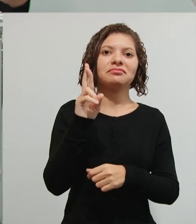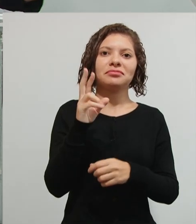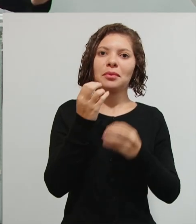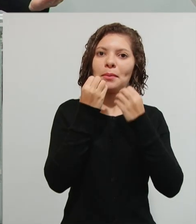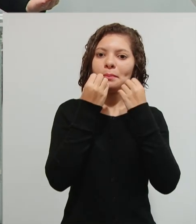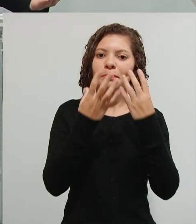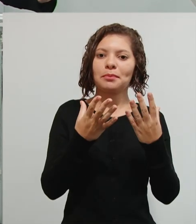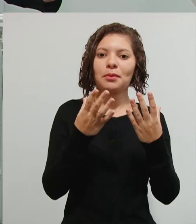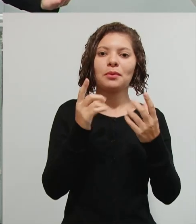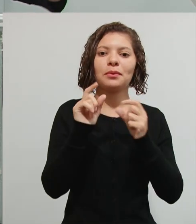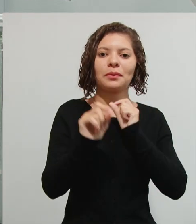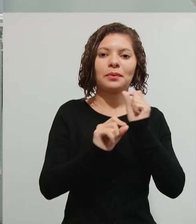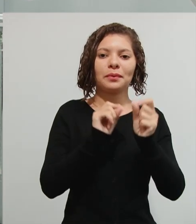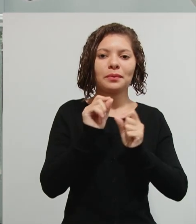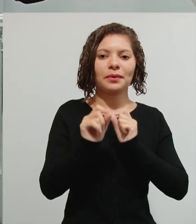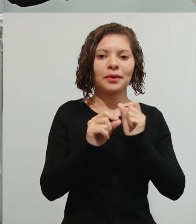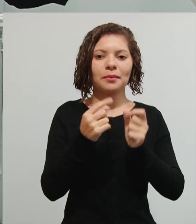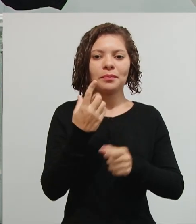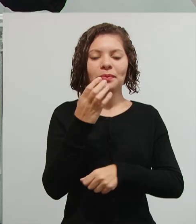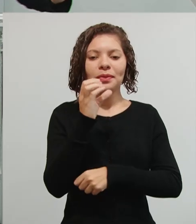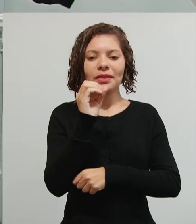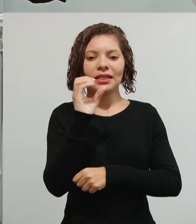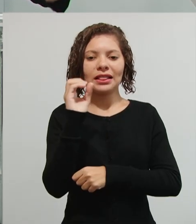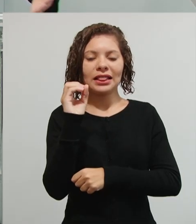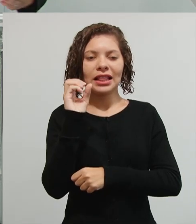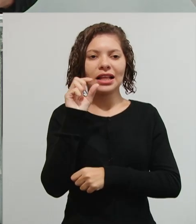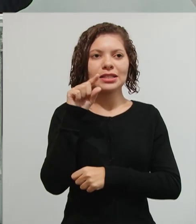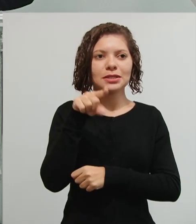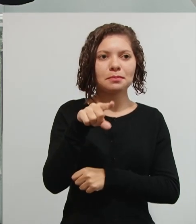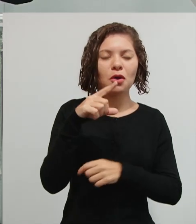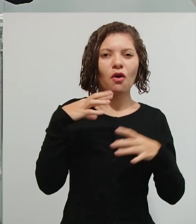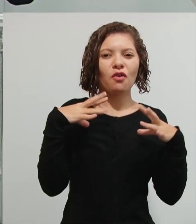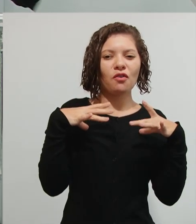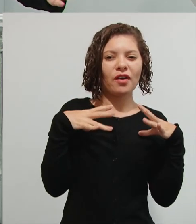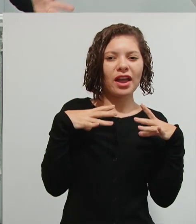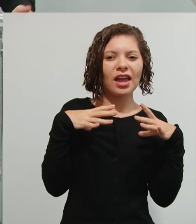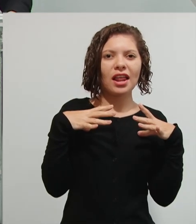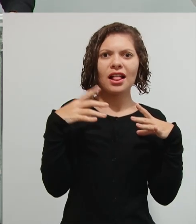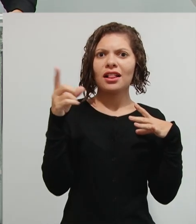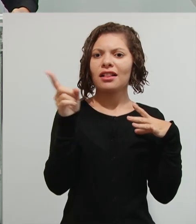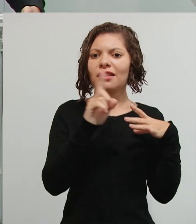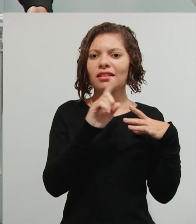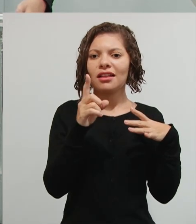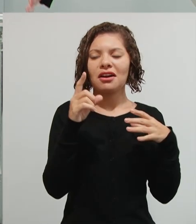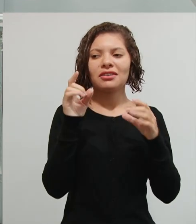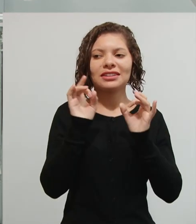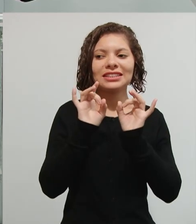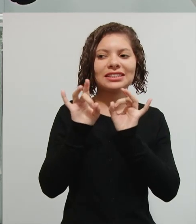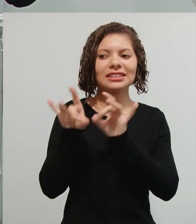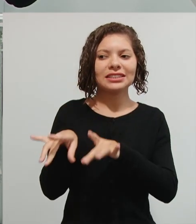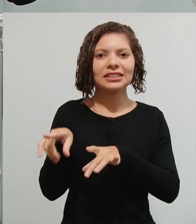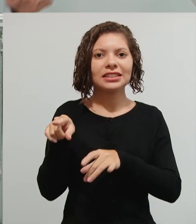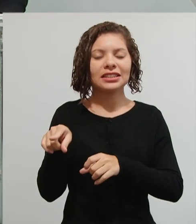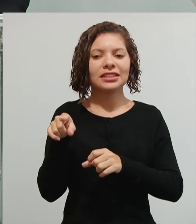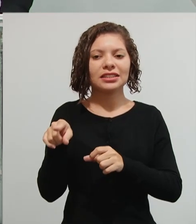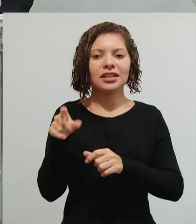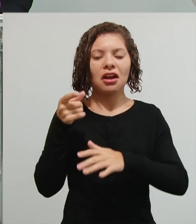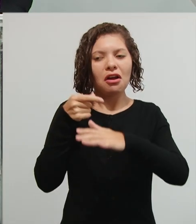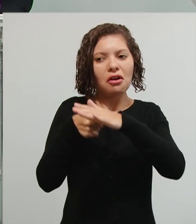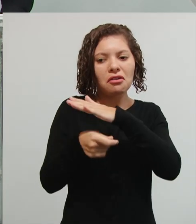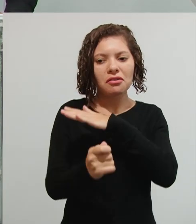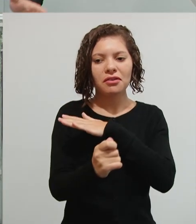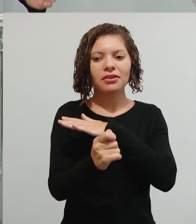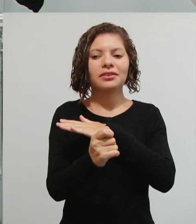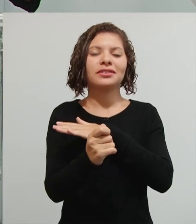você desistir de estar fazendo 10 mil reais em investimento, pegar um retorno super bacana aí, 0,5%